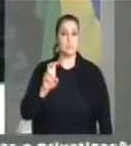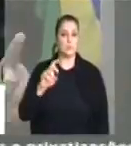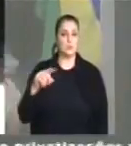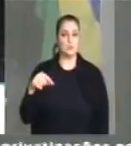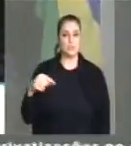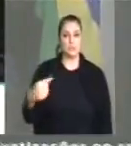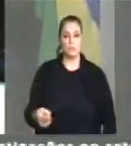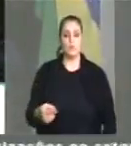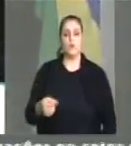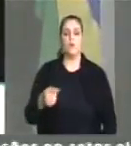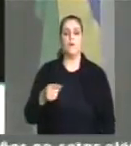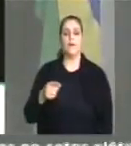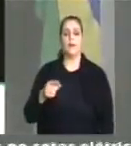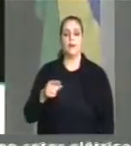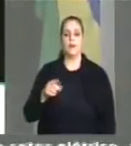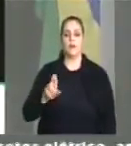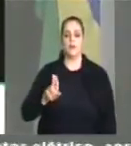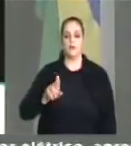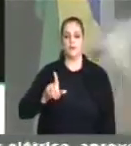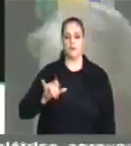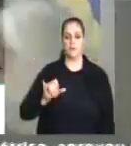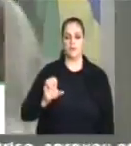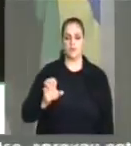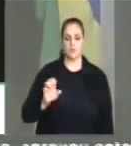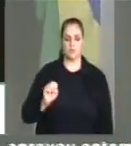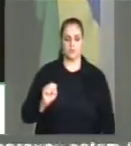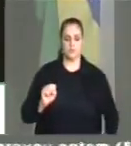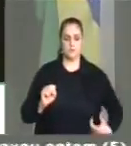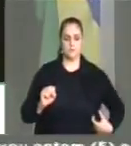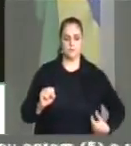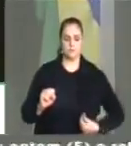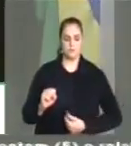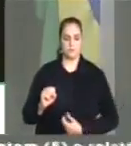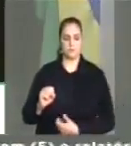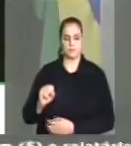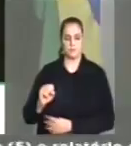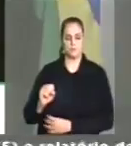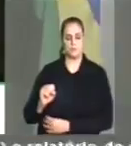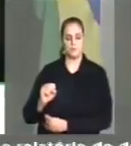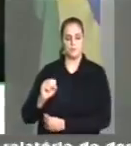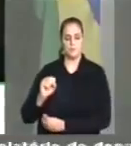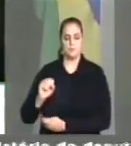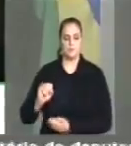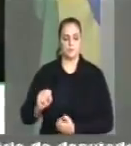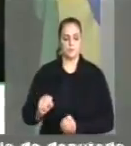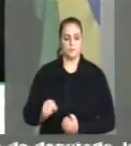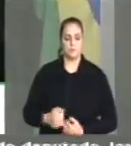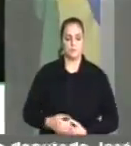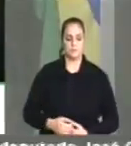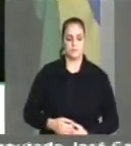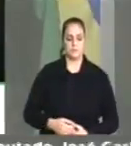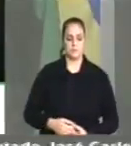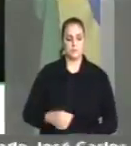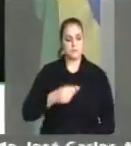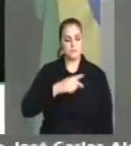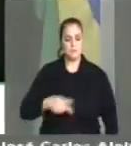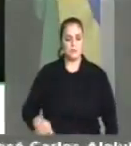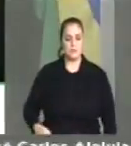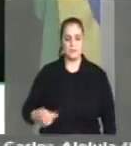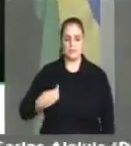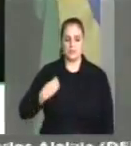ele assume a presidência da República e nós vamos a São Paulo. Ele saiu direto do